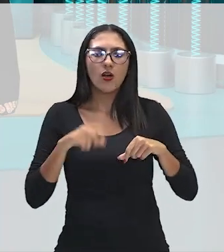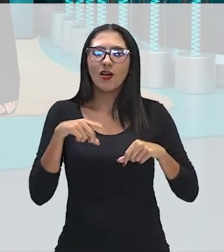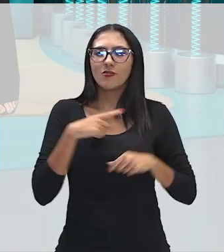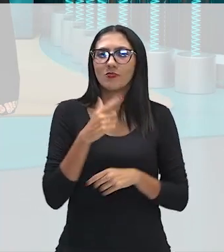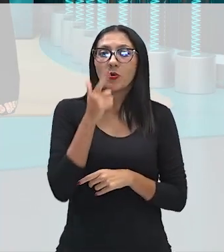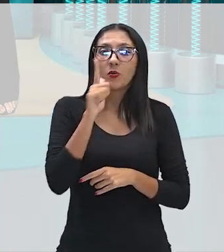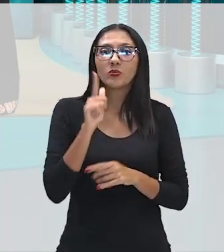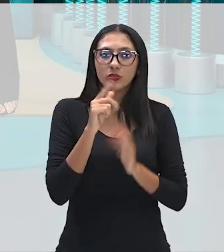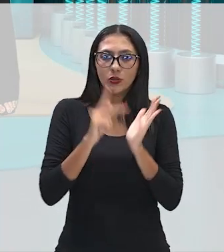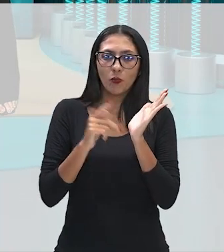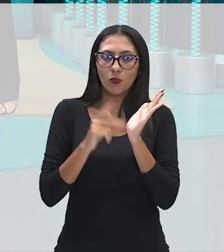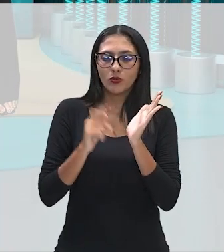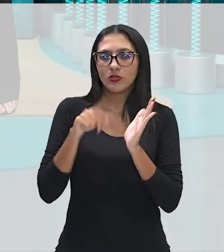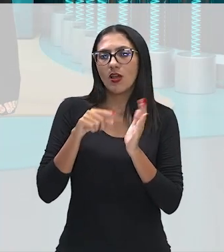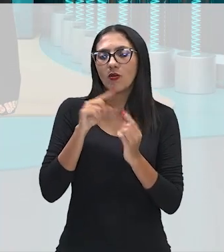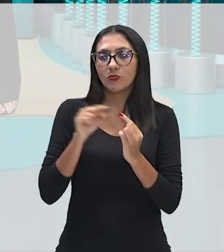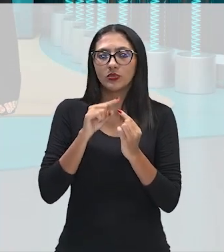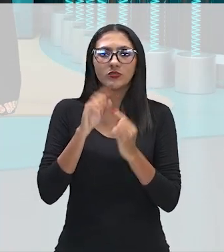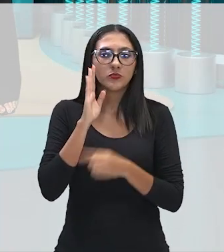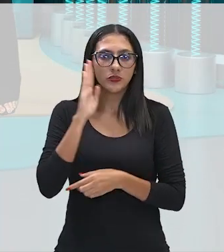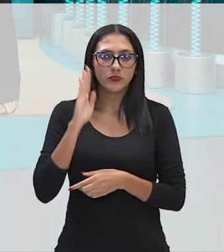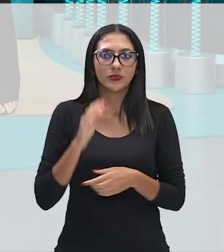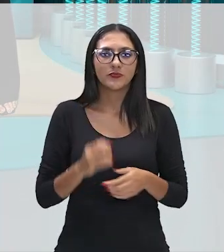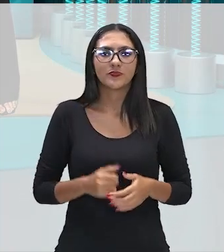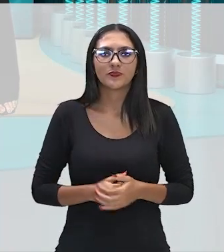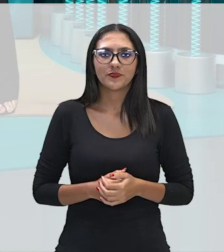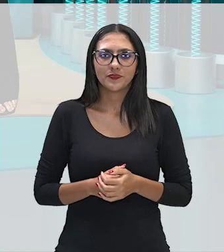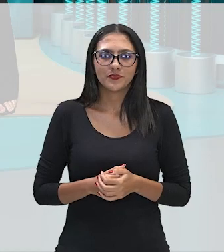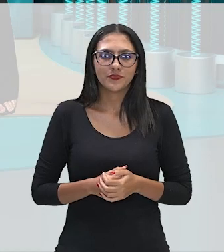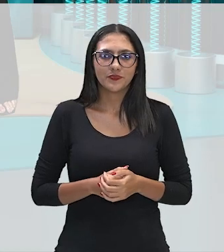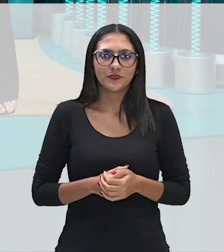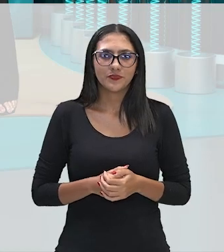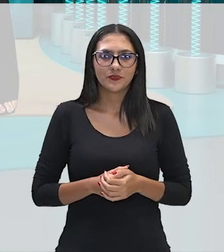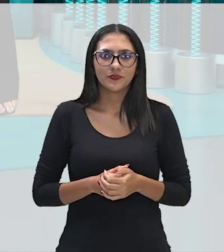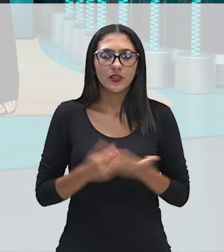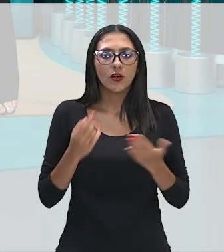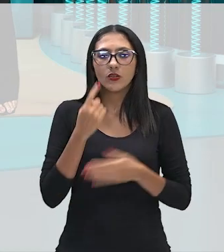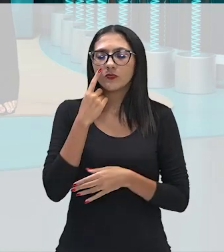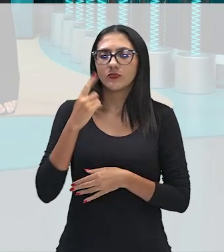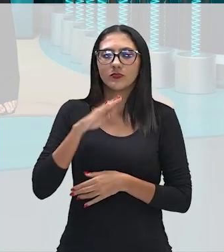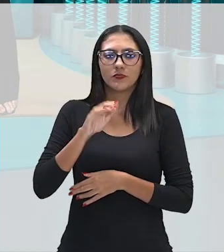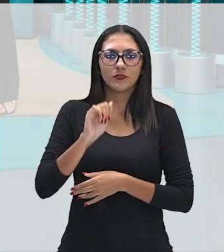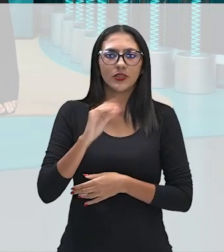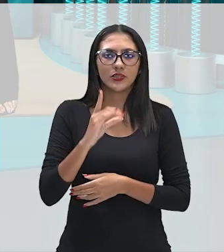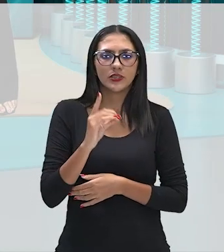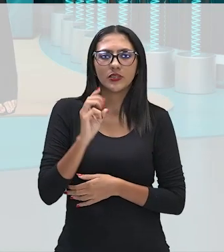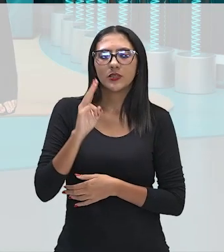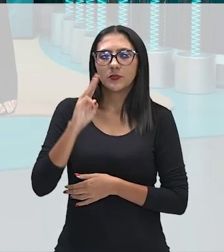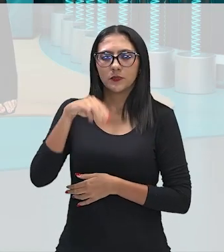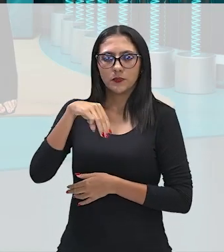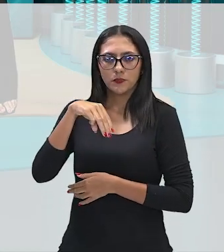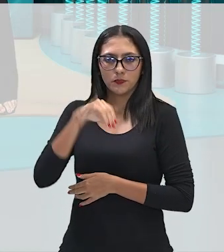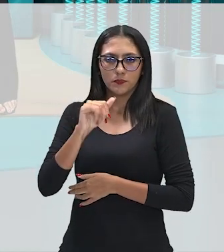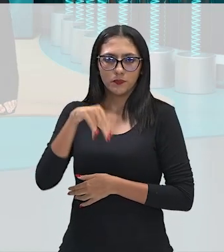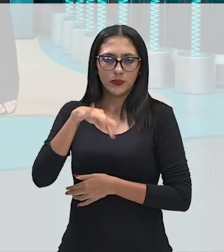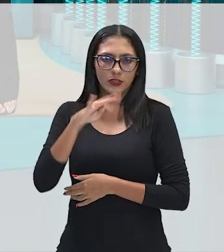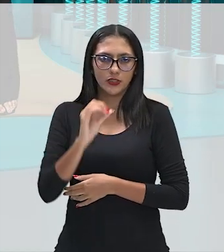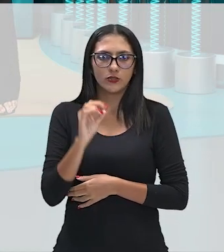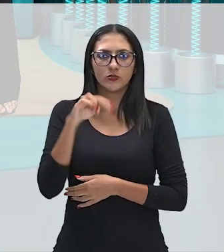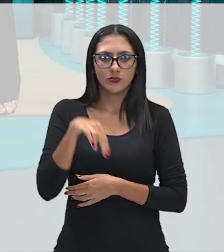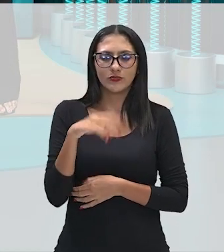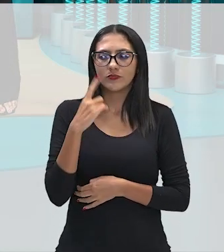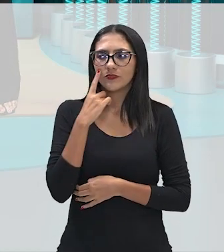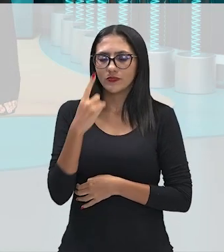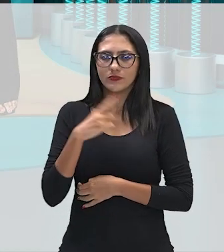o objetivo principal ali do futevôlei. Agora, falando sobre o badminton, nós começamos os fundamentos ali pela empunhadura,